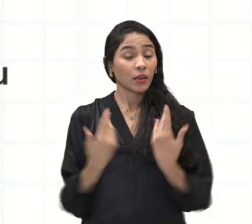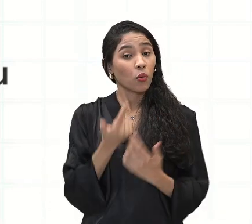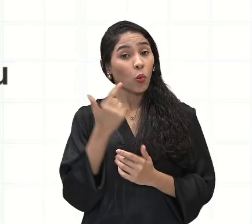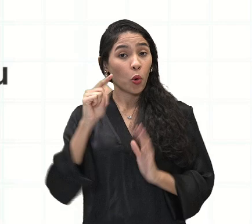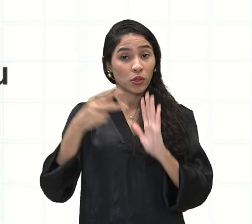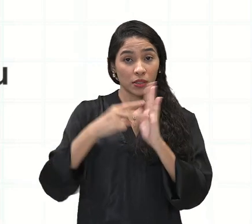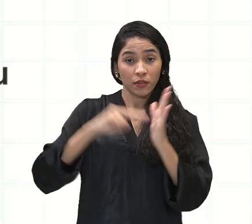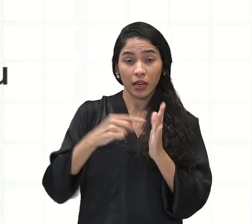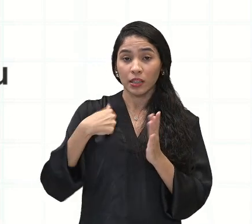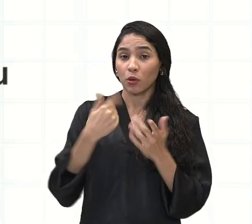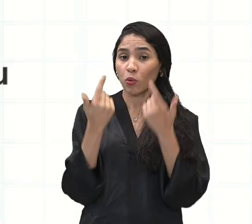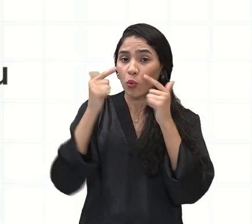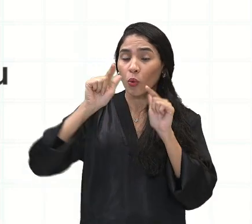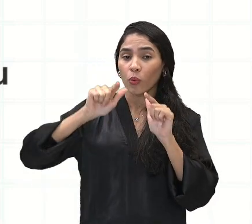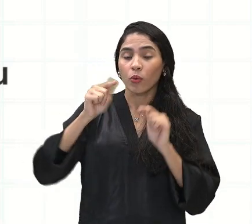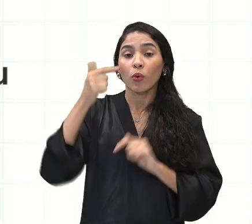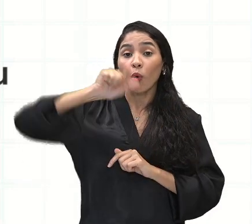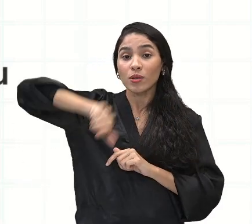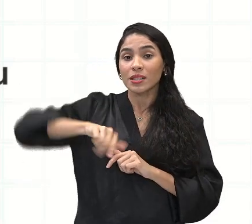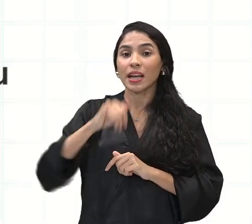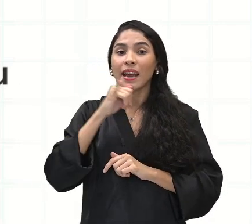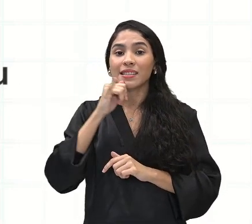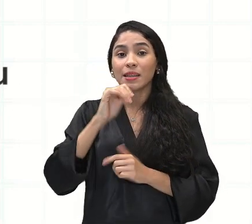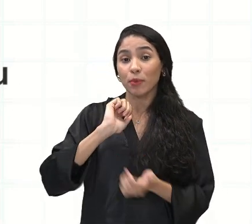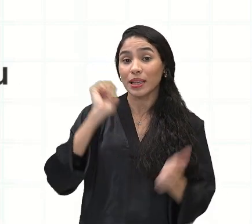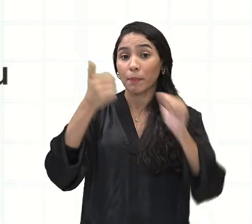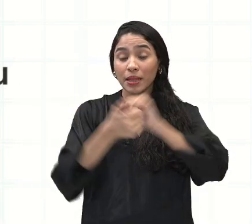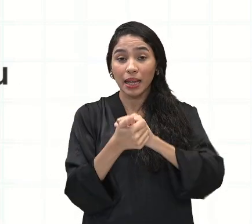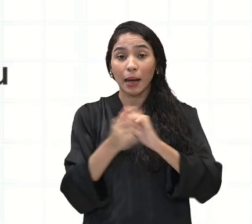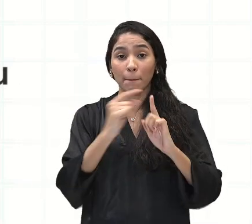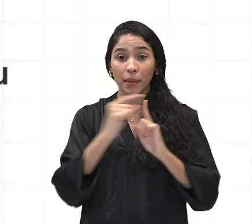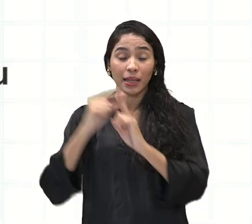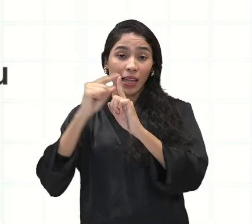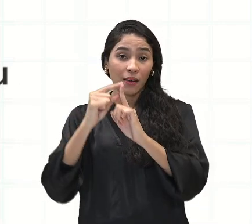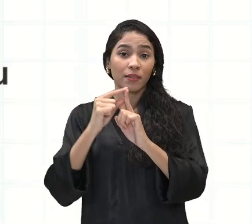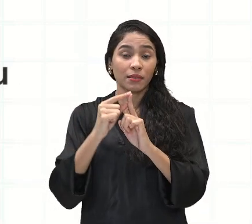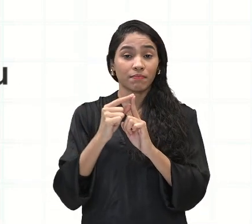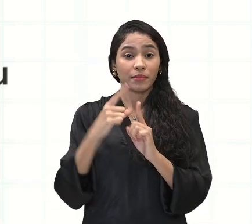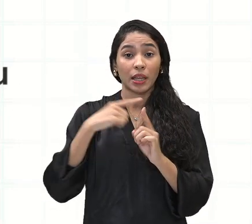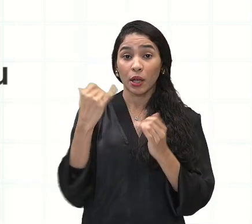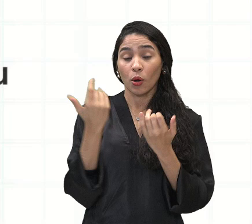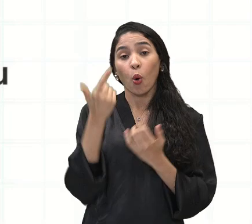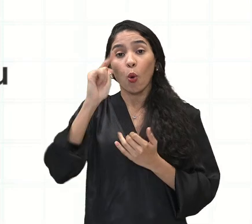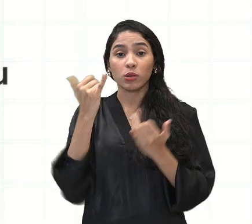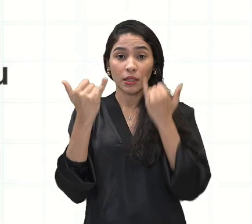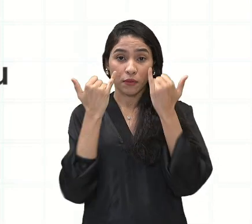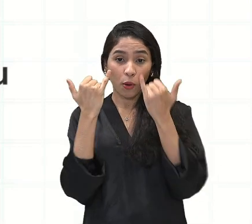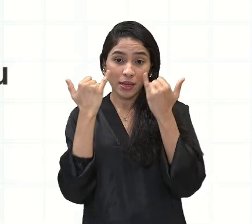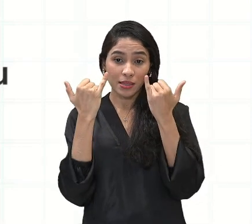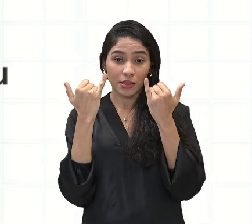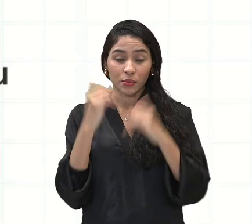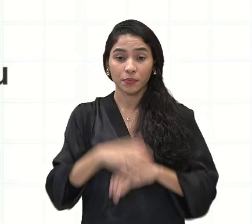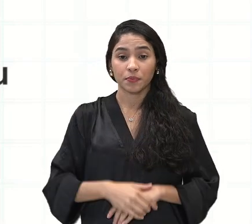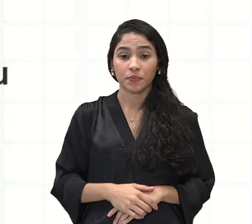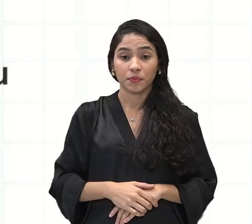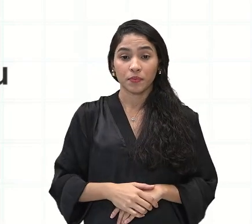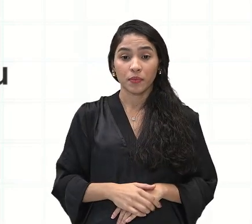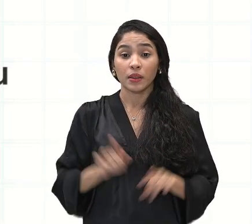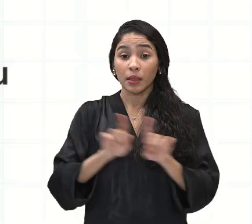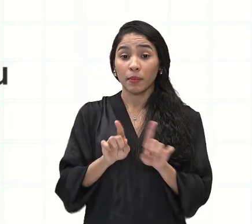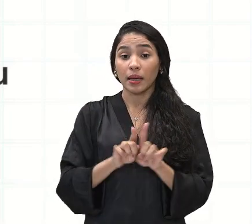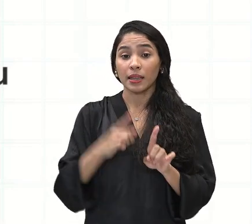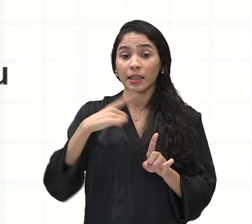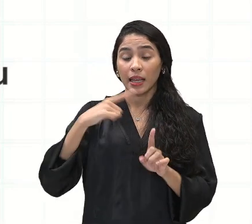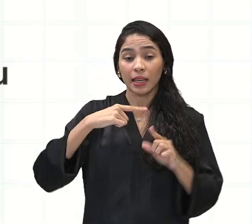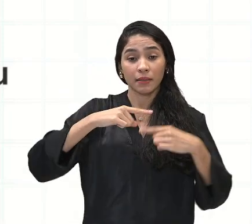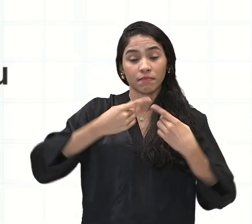possa transmitir uma informação brincando com as palavras. Essas figuras ocorrem no nível lexical, no nível da palavra, né? Ou seja,